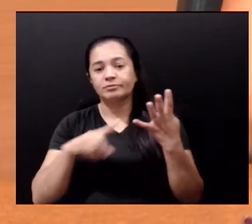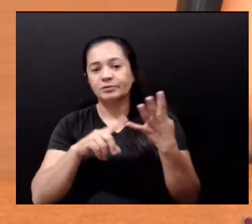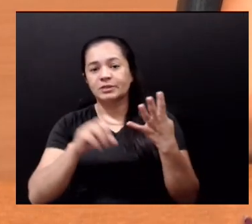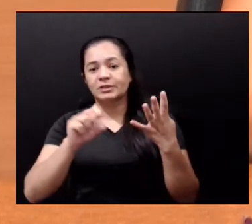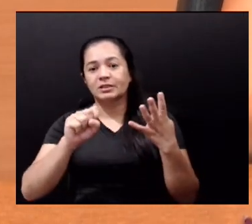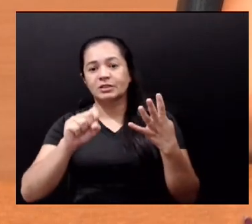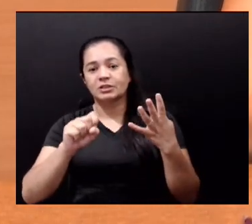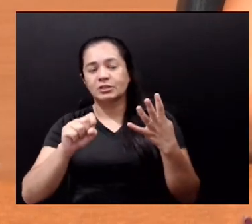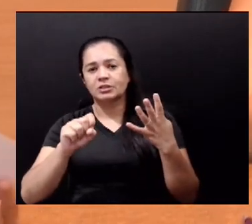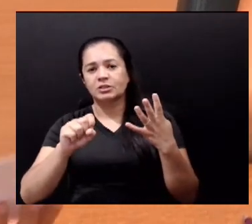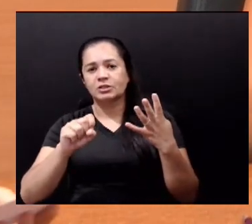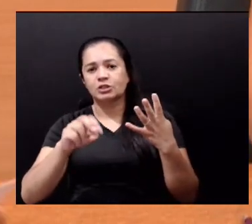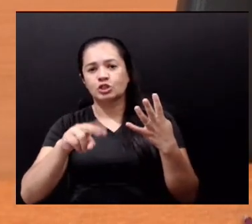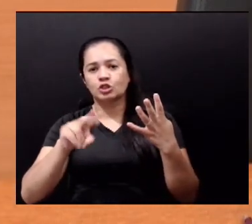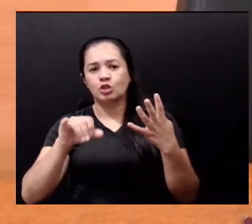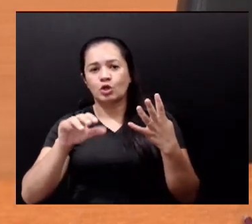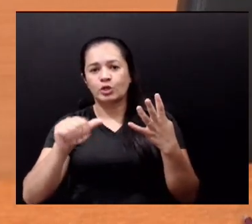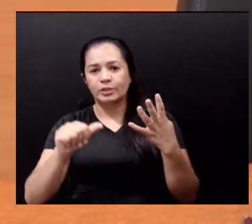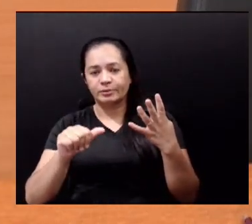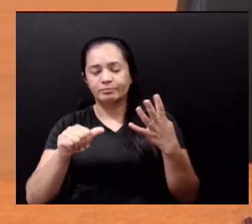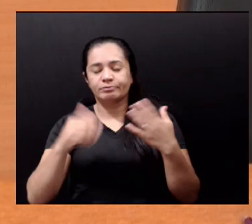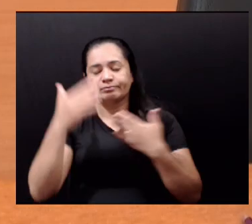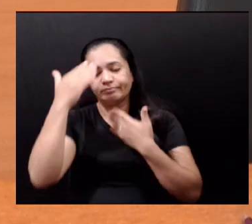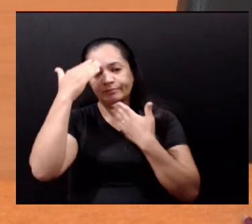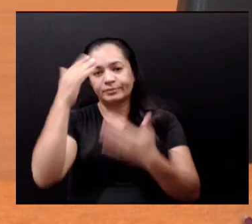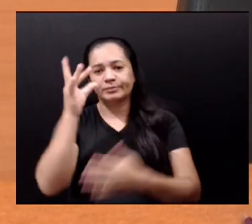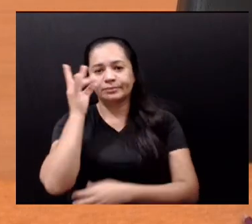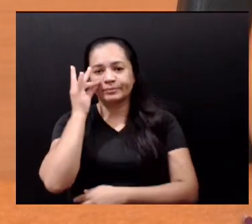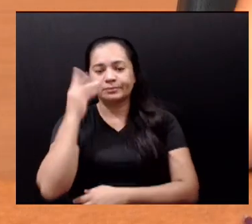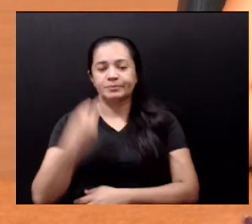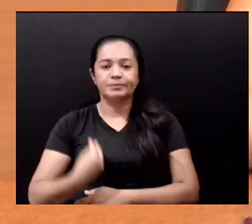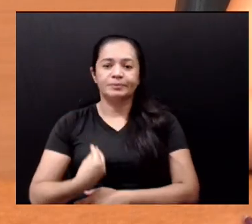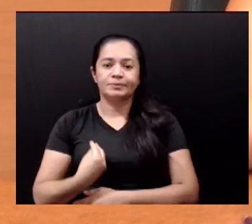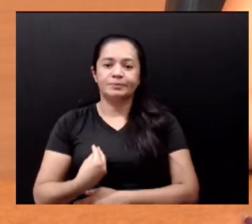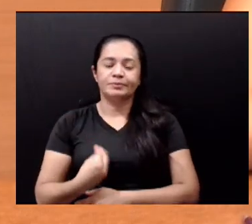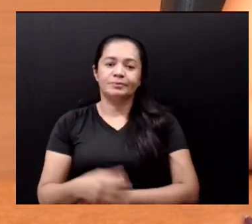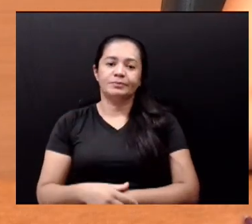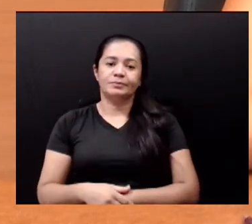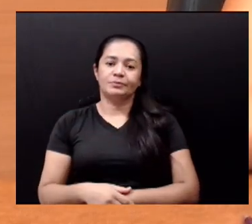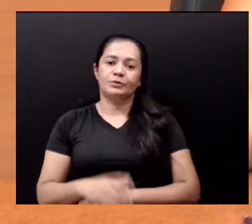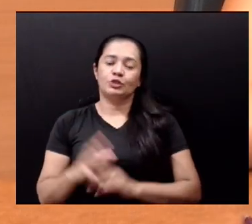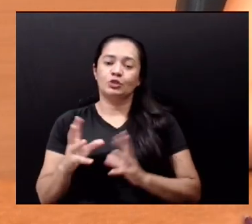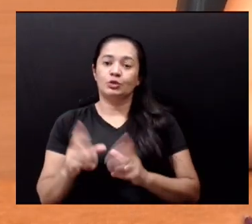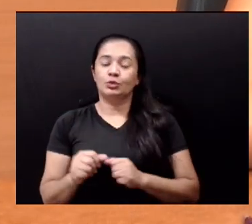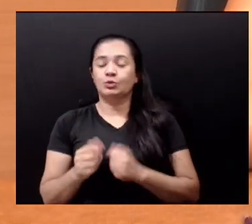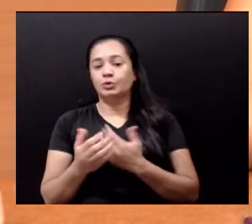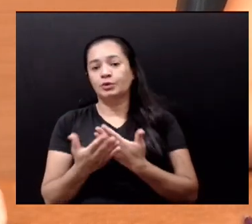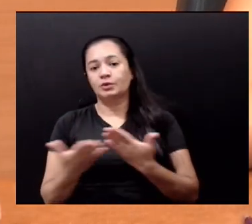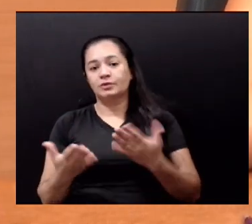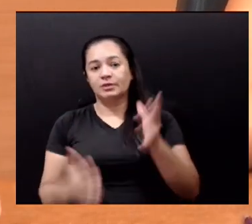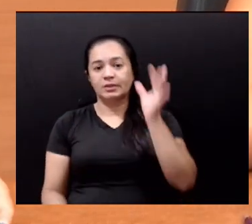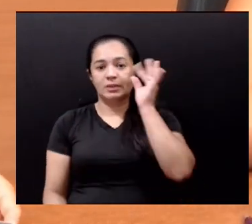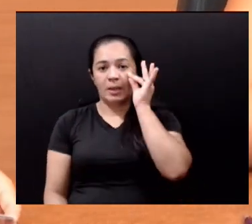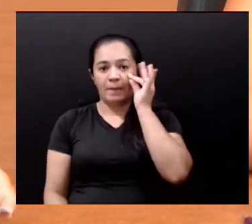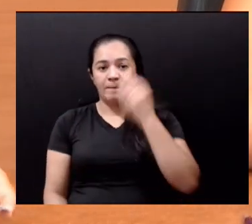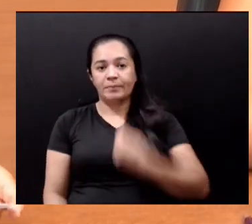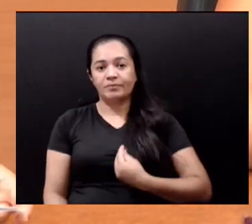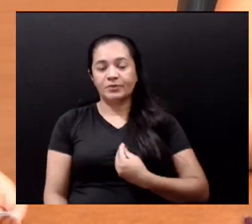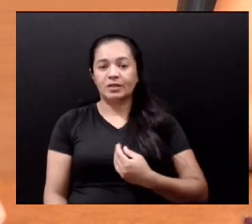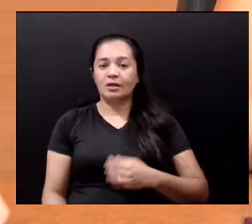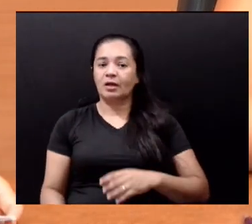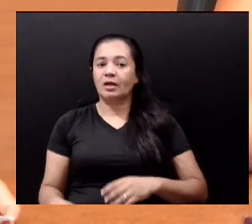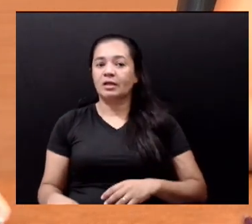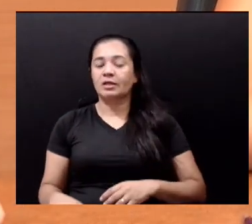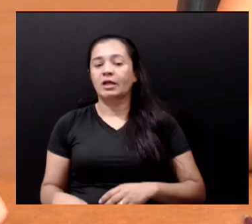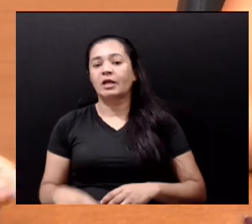e do PCdoB. Obrigada pela presença, Estela, e todo mundo que está aqui presente. Vai ter um momento das pessoas se